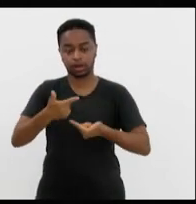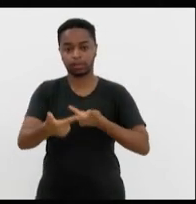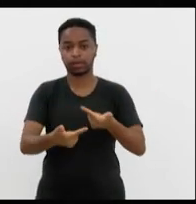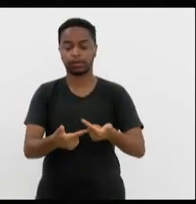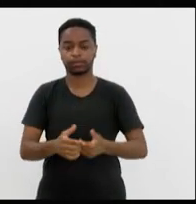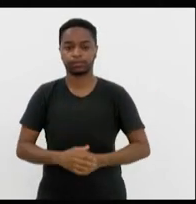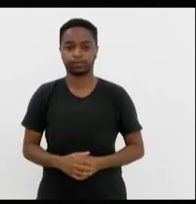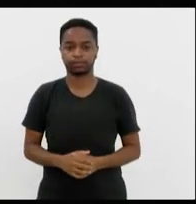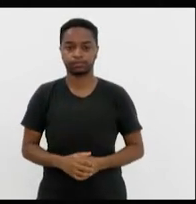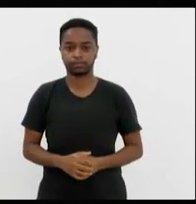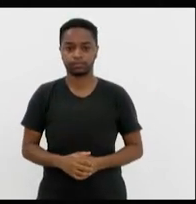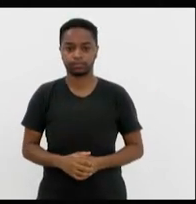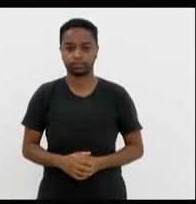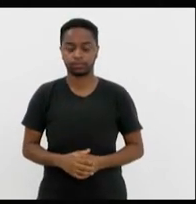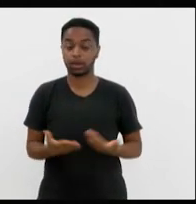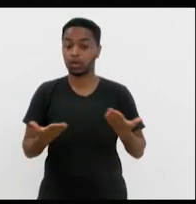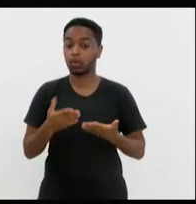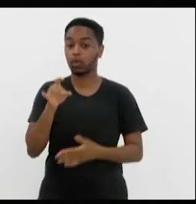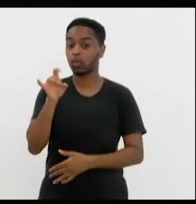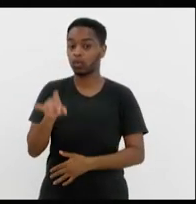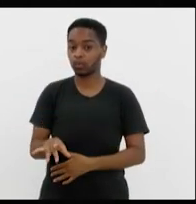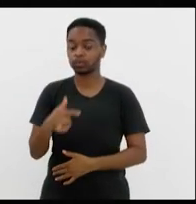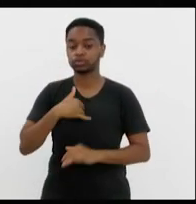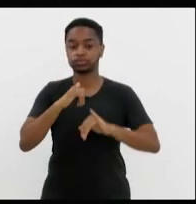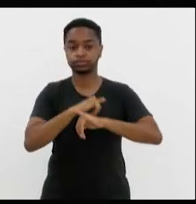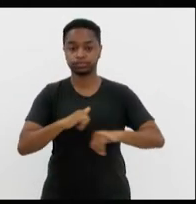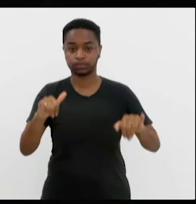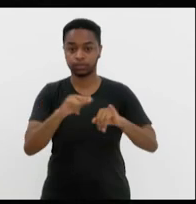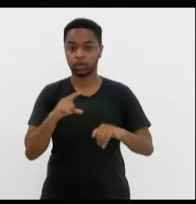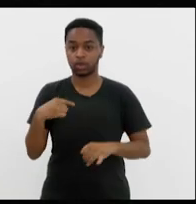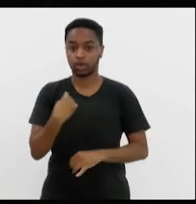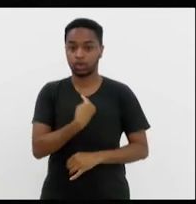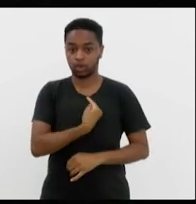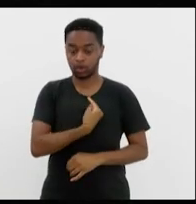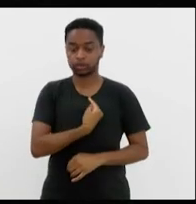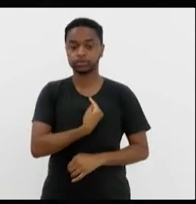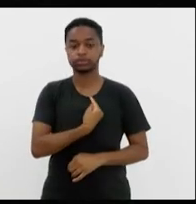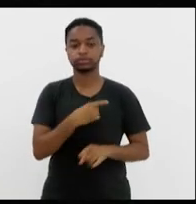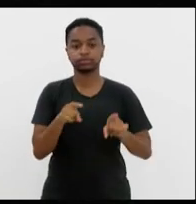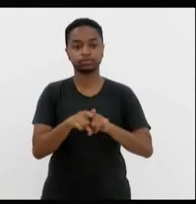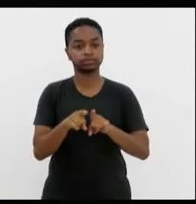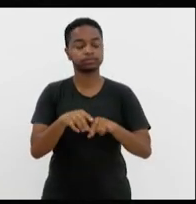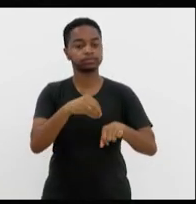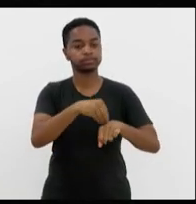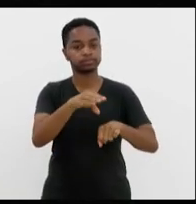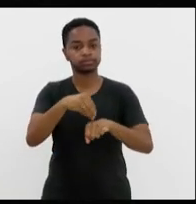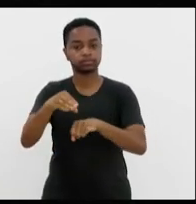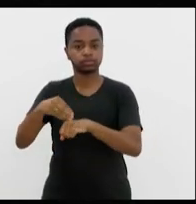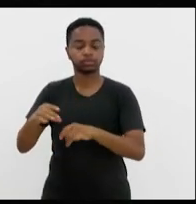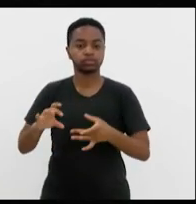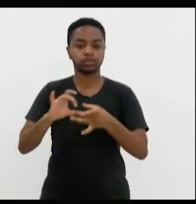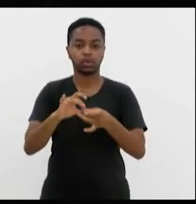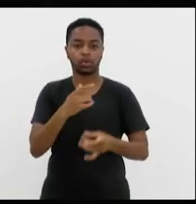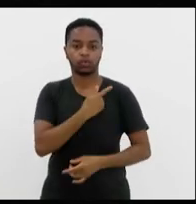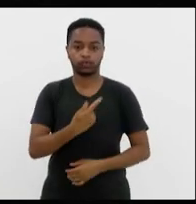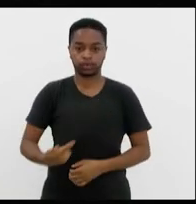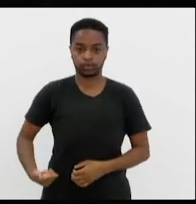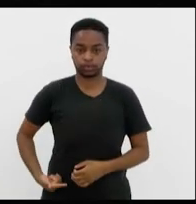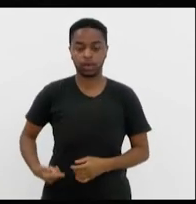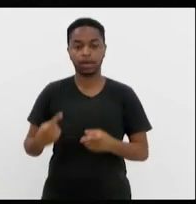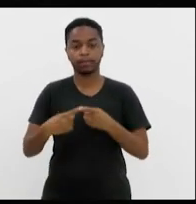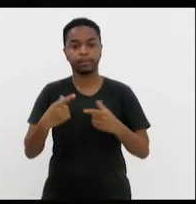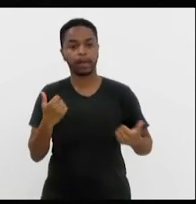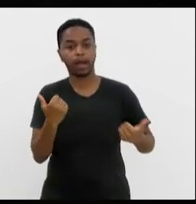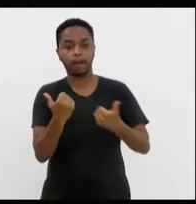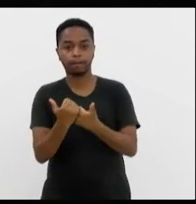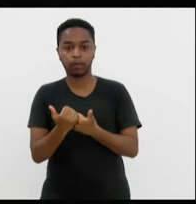trabalhadoras. Por último, eu informo que o nosso mandato fez indicações ao governador para que dê